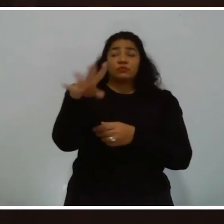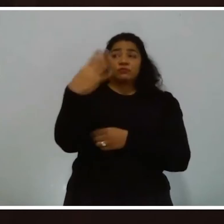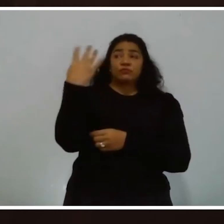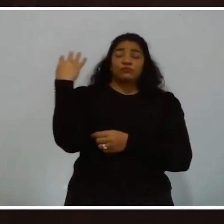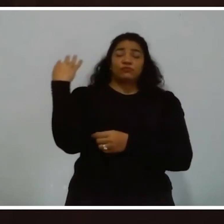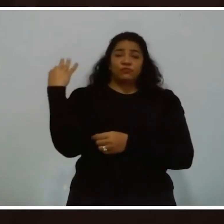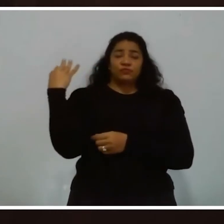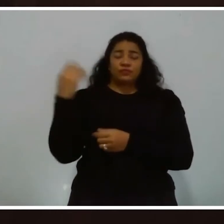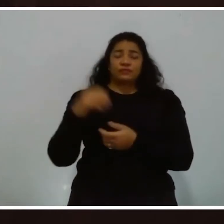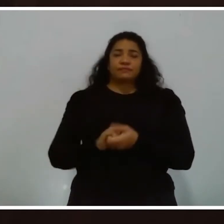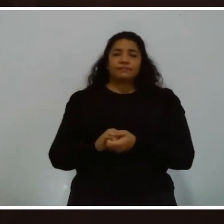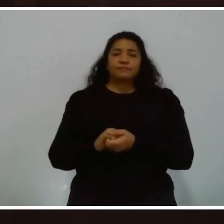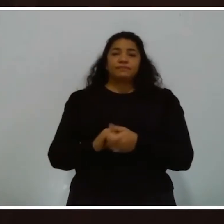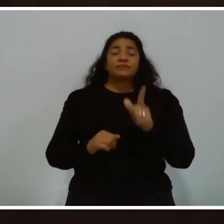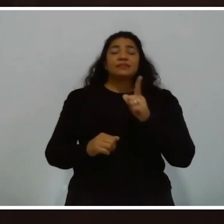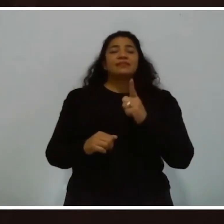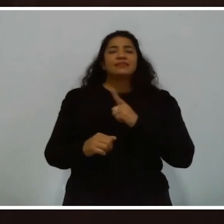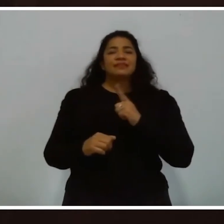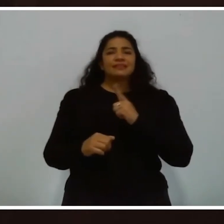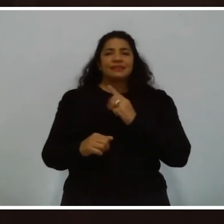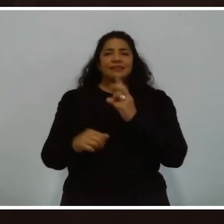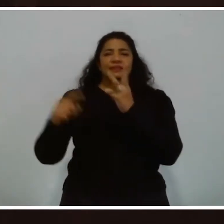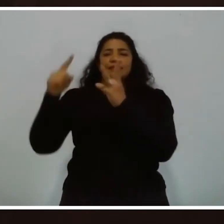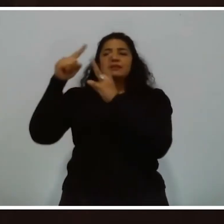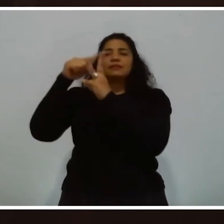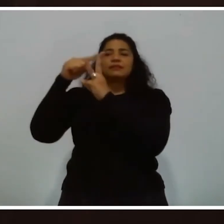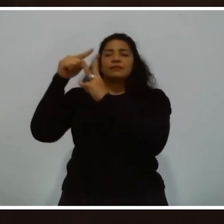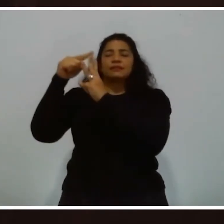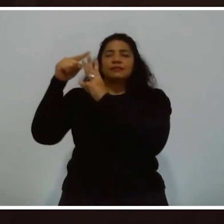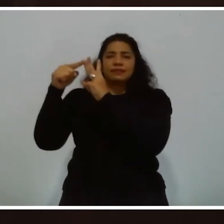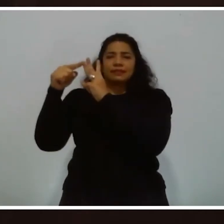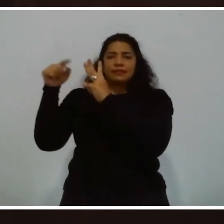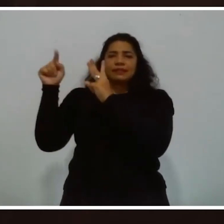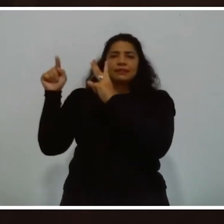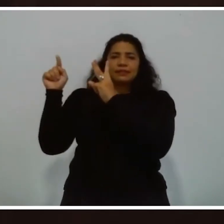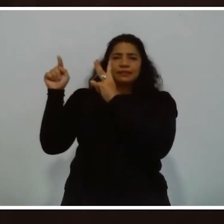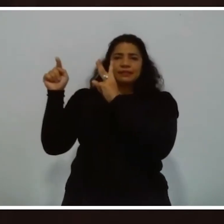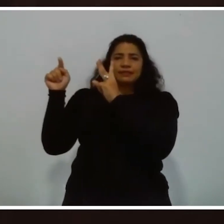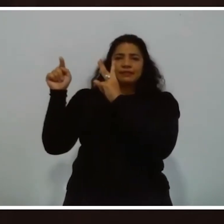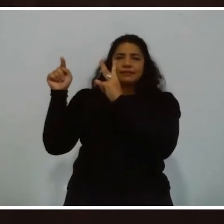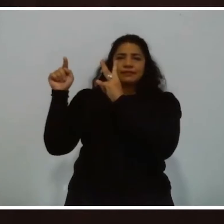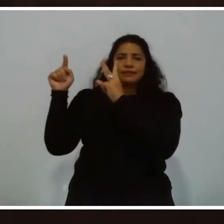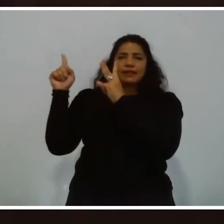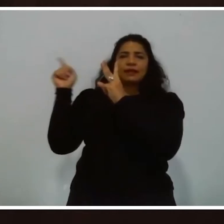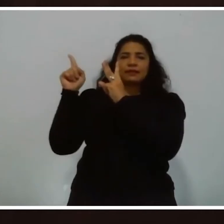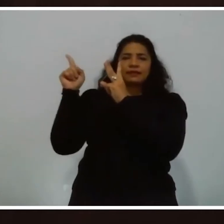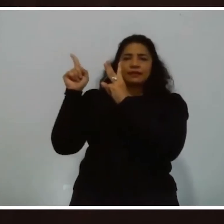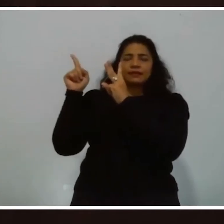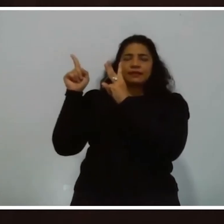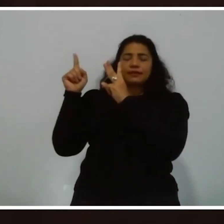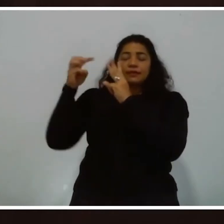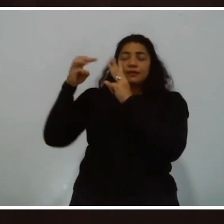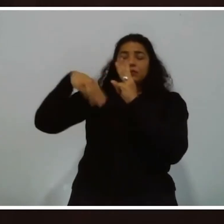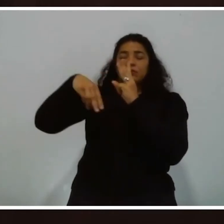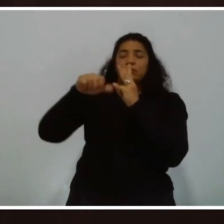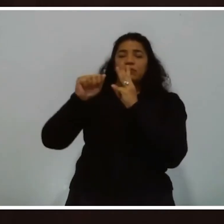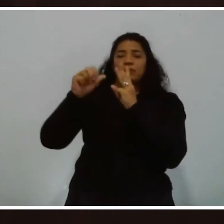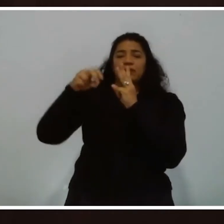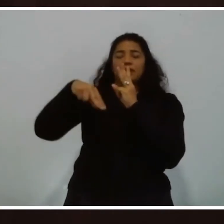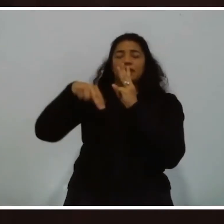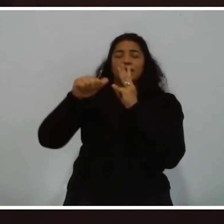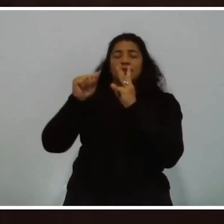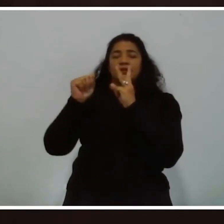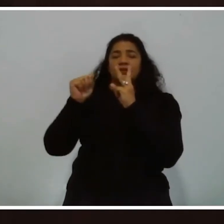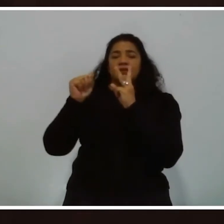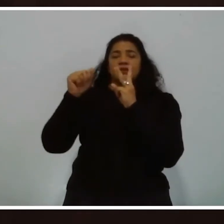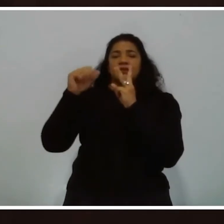três, nós temos o manancial profundo representado por Deus o Pai, né? Ele é a fonte